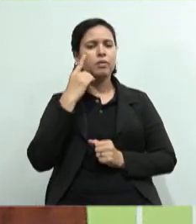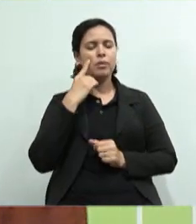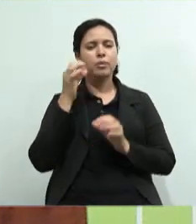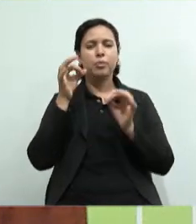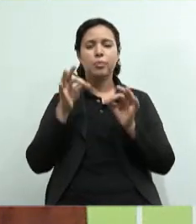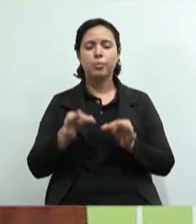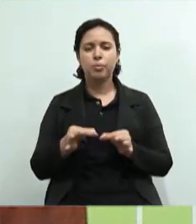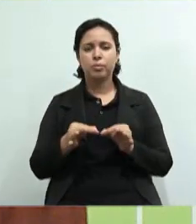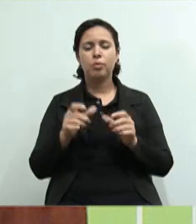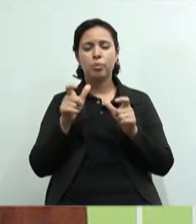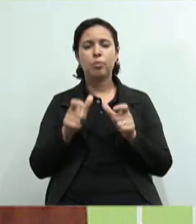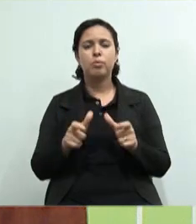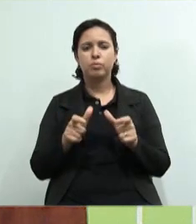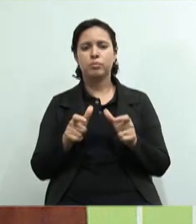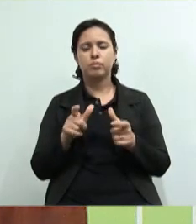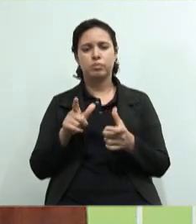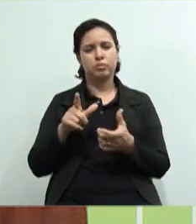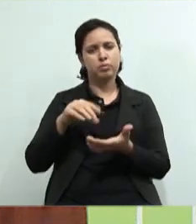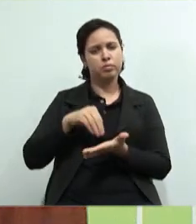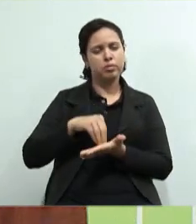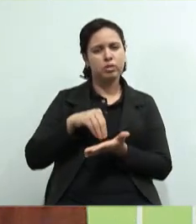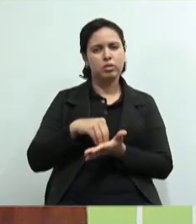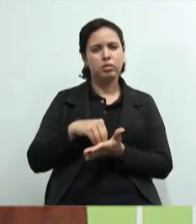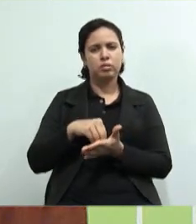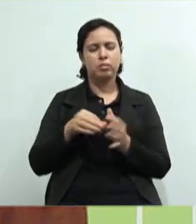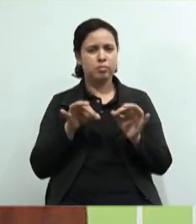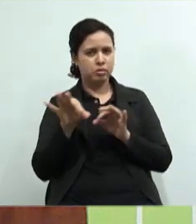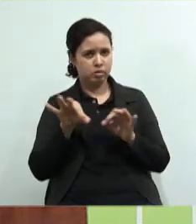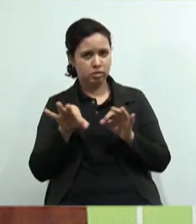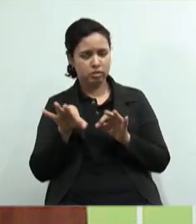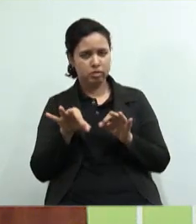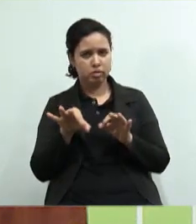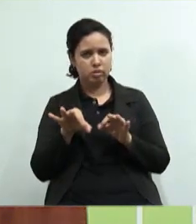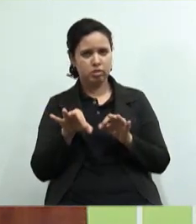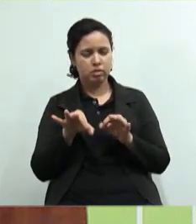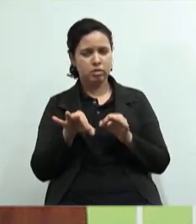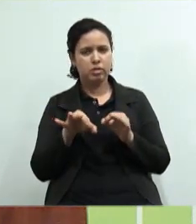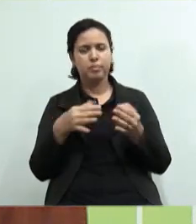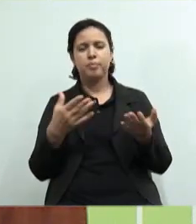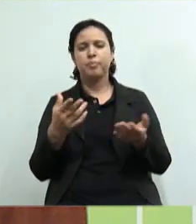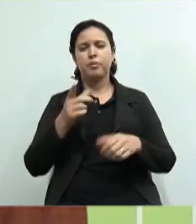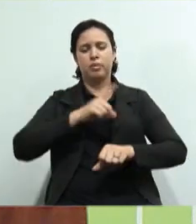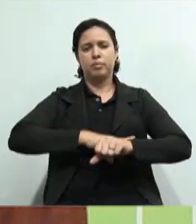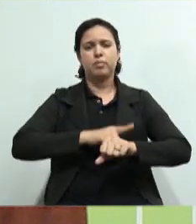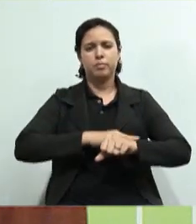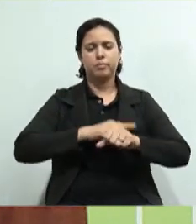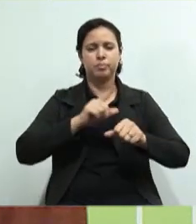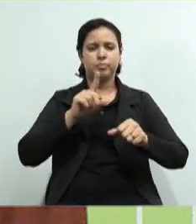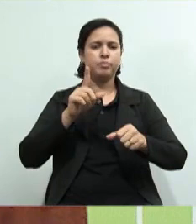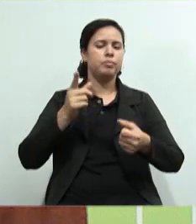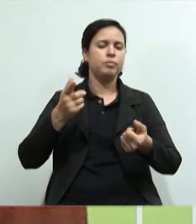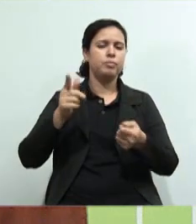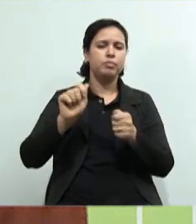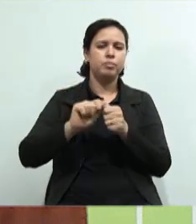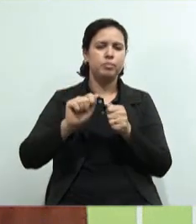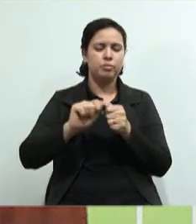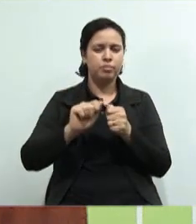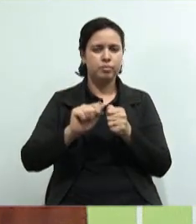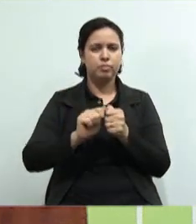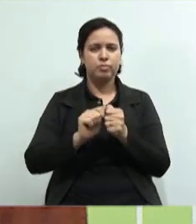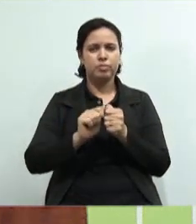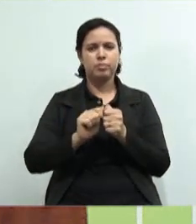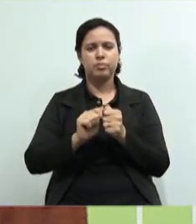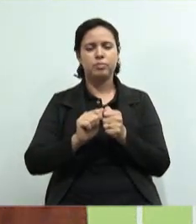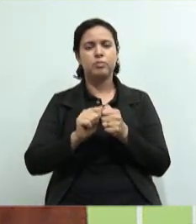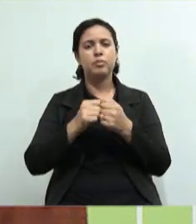houve a falha, se foi no planejamento, né? Se foi na hora de aplicar, de fazer, né?